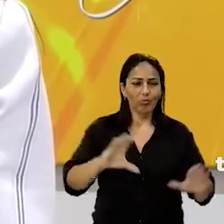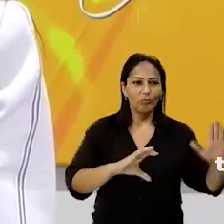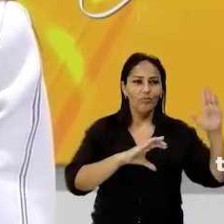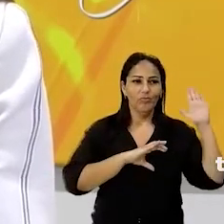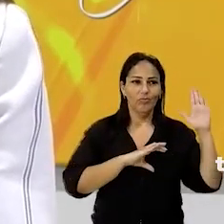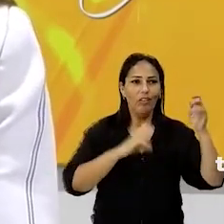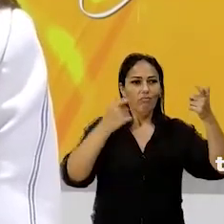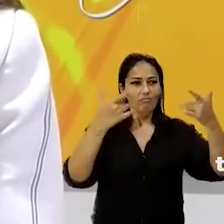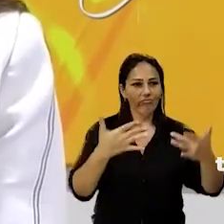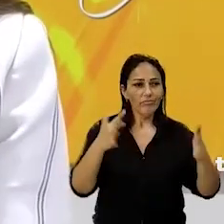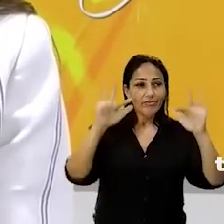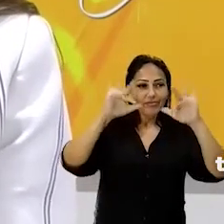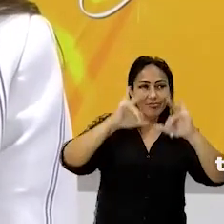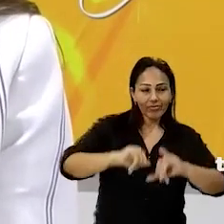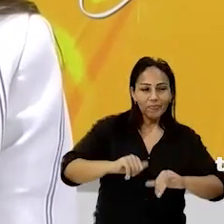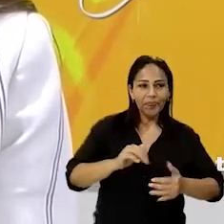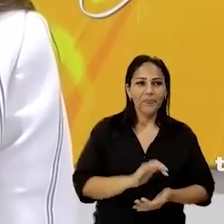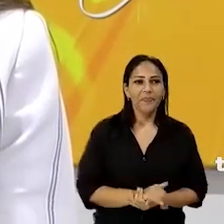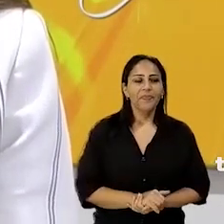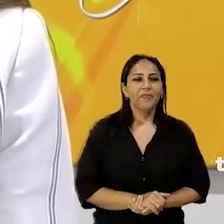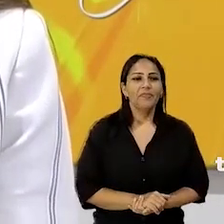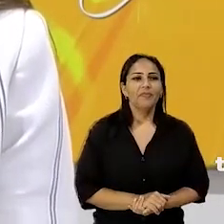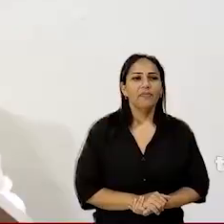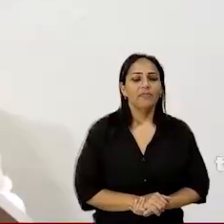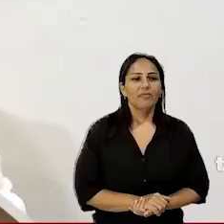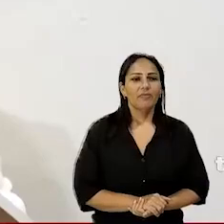suas considerações finais.